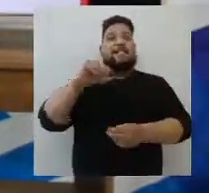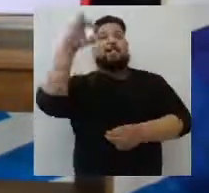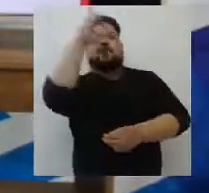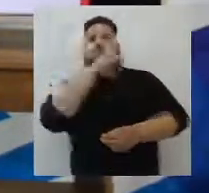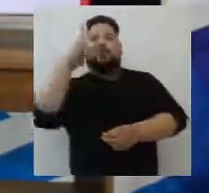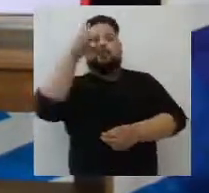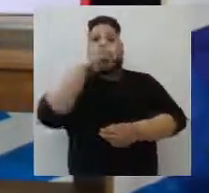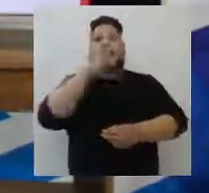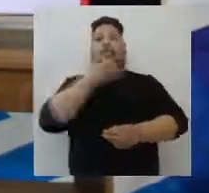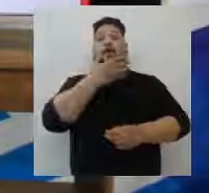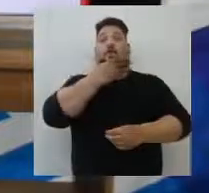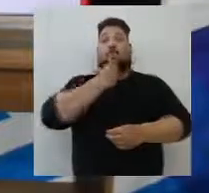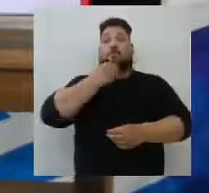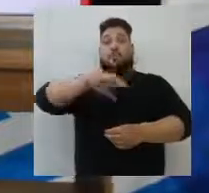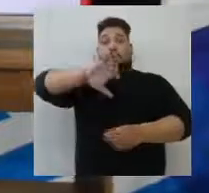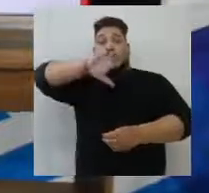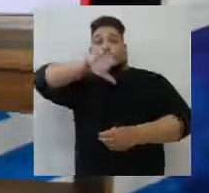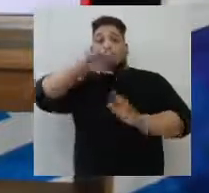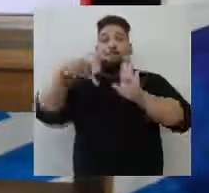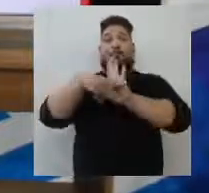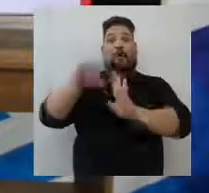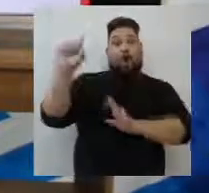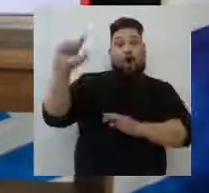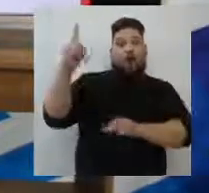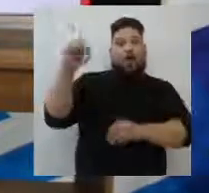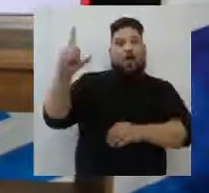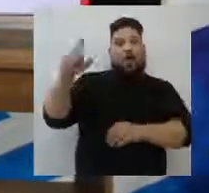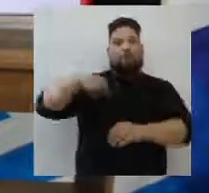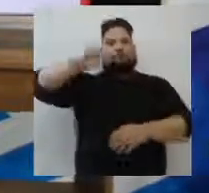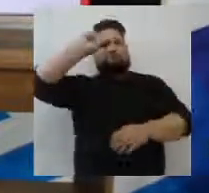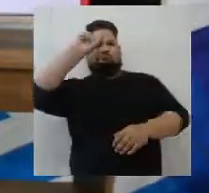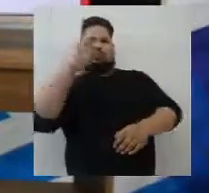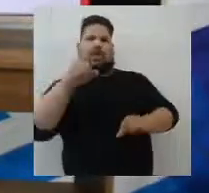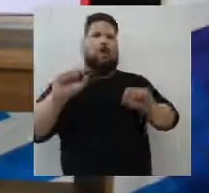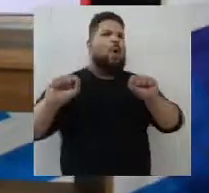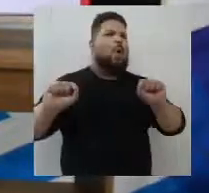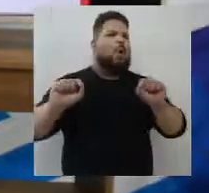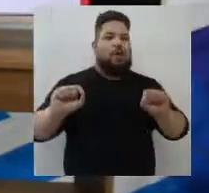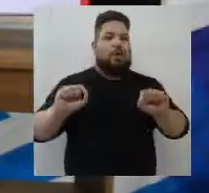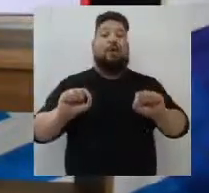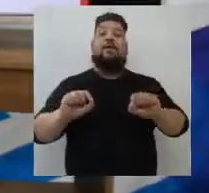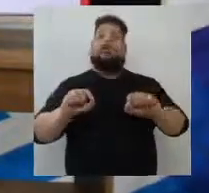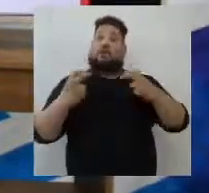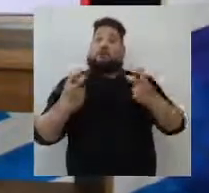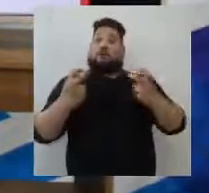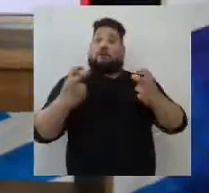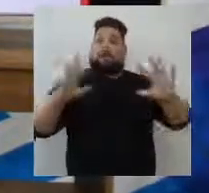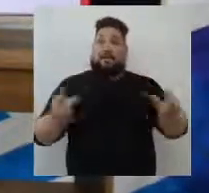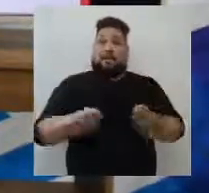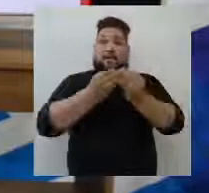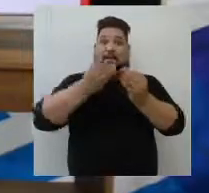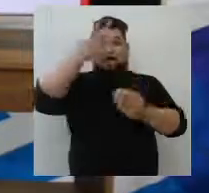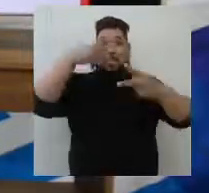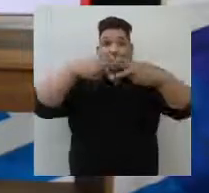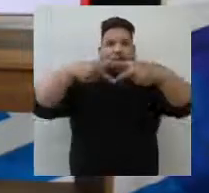bispo de Olinda, inclusive, mandou que fossem retirados da igreja todo e qualquer